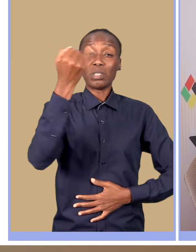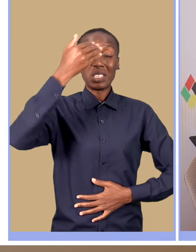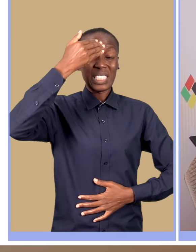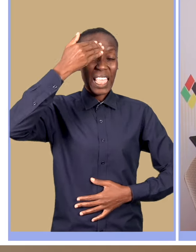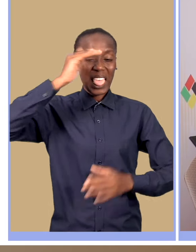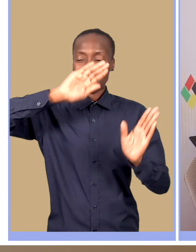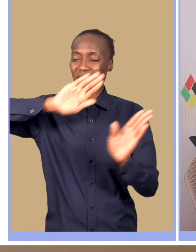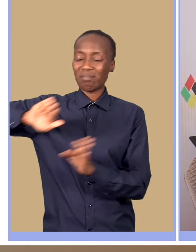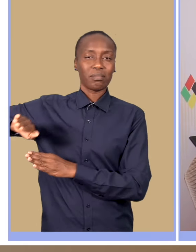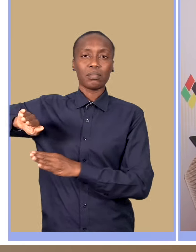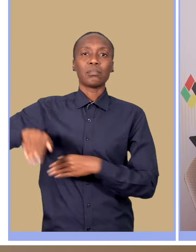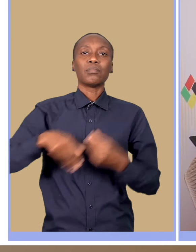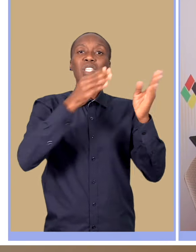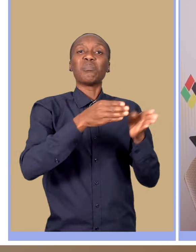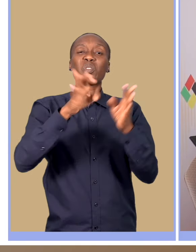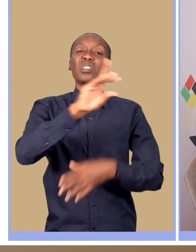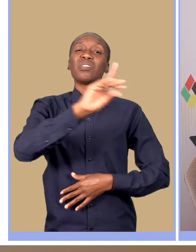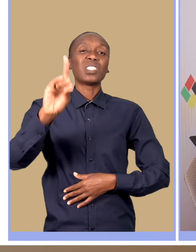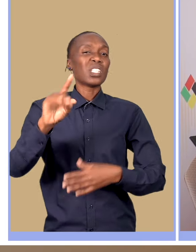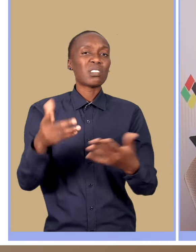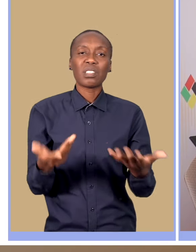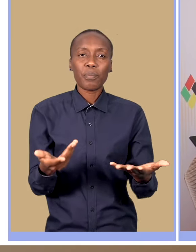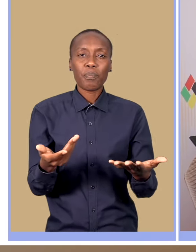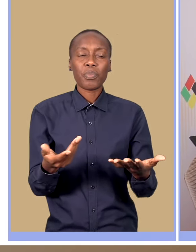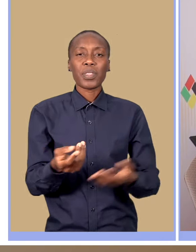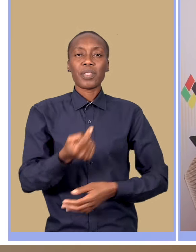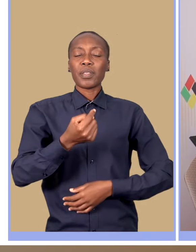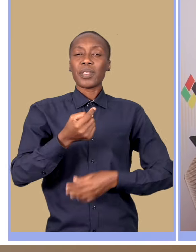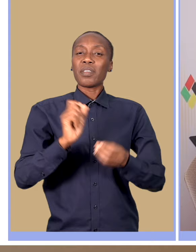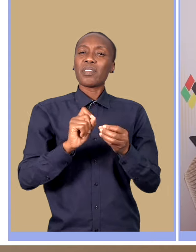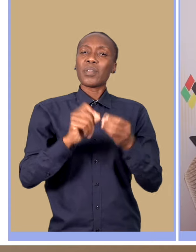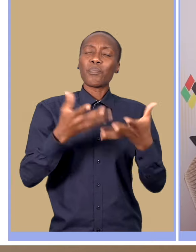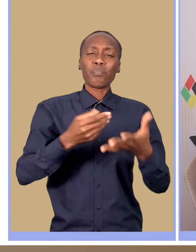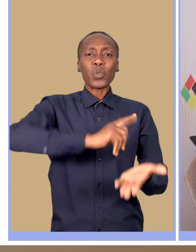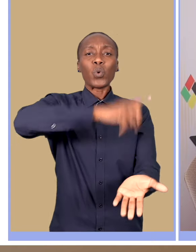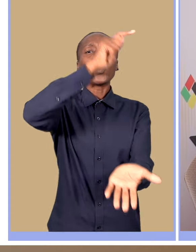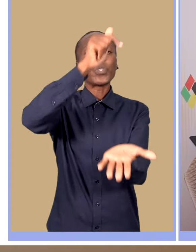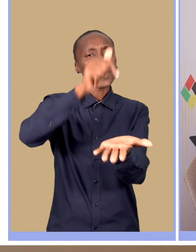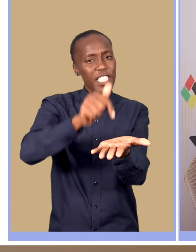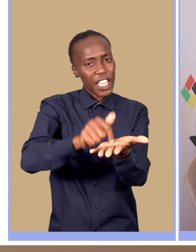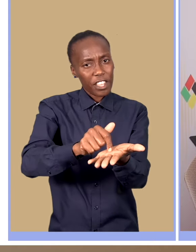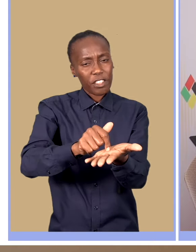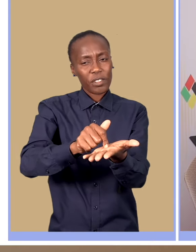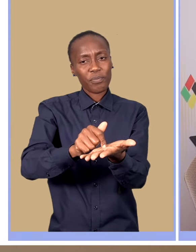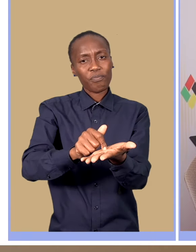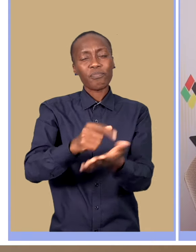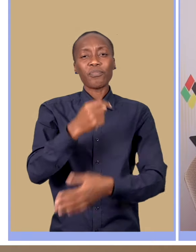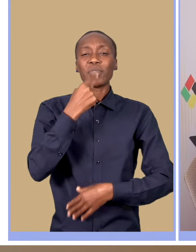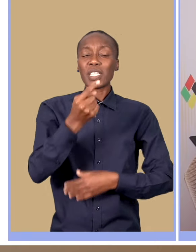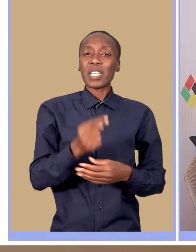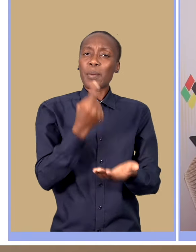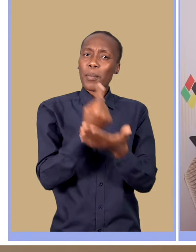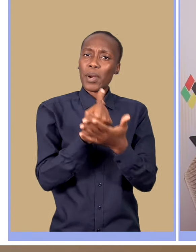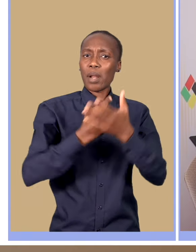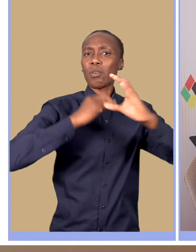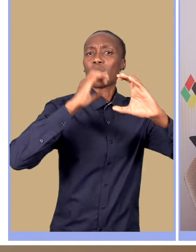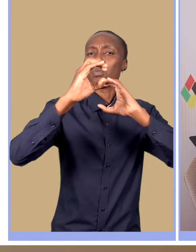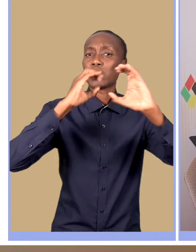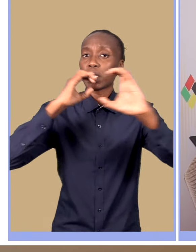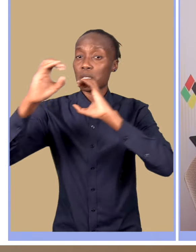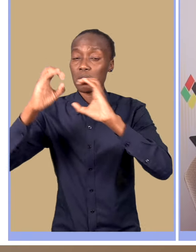pessoas com deficiência. Falou aqui dos centros, é que tem que haver uma comunicação, uma informação, né, para